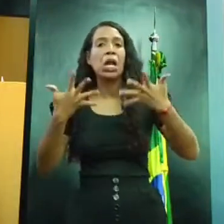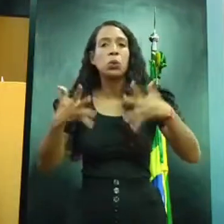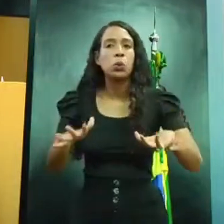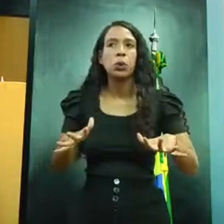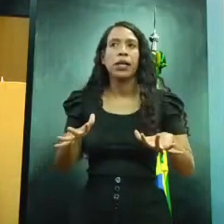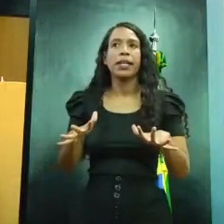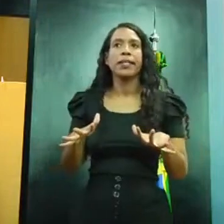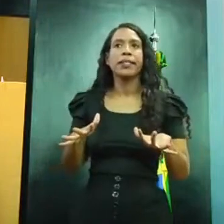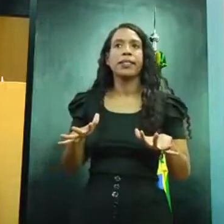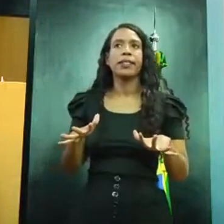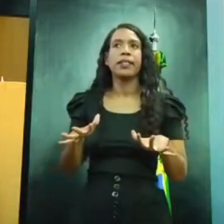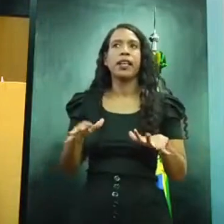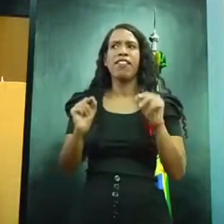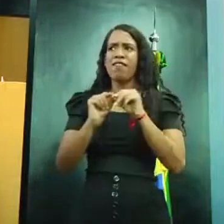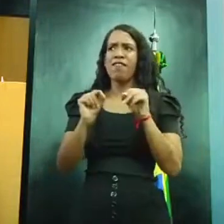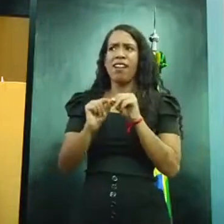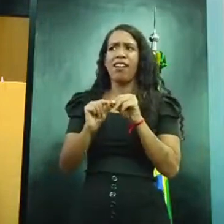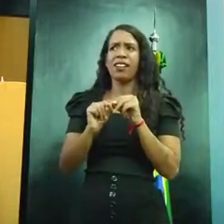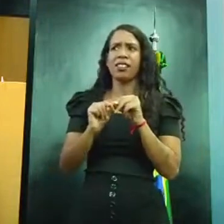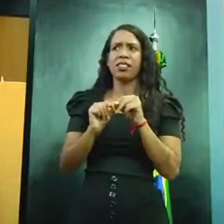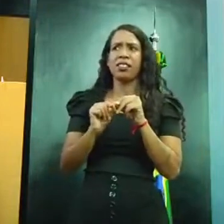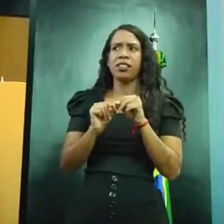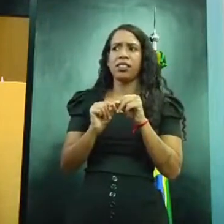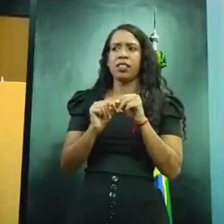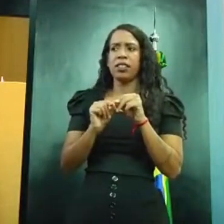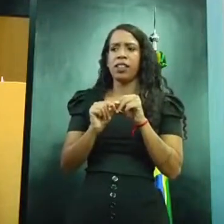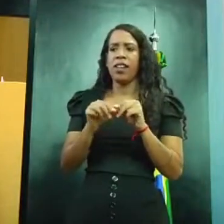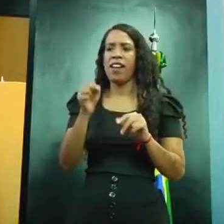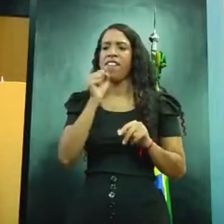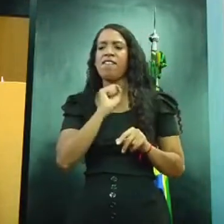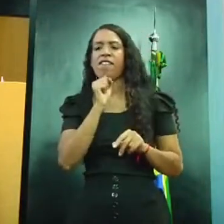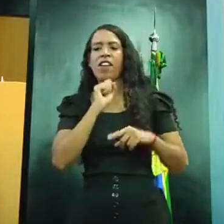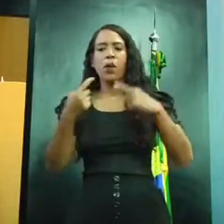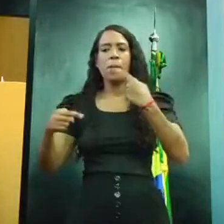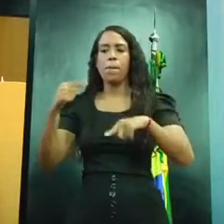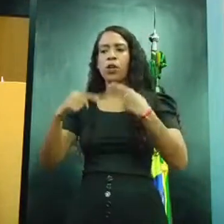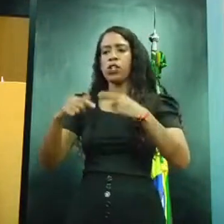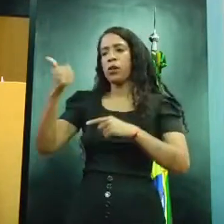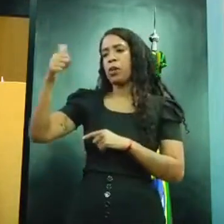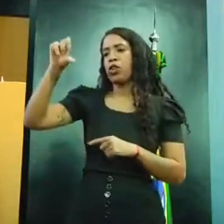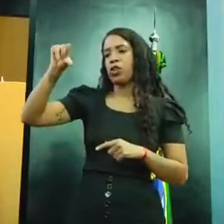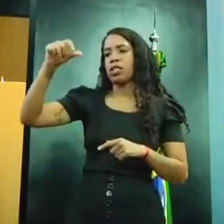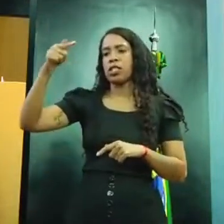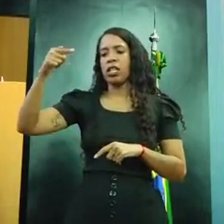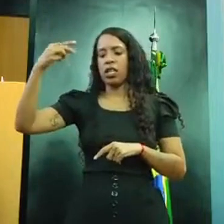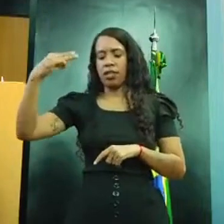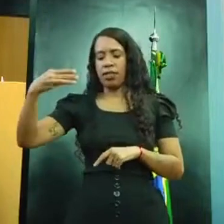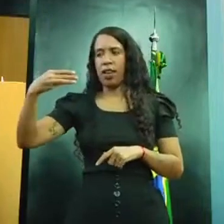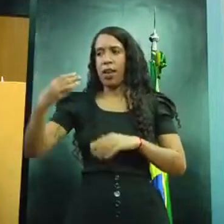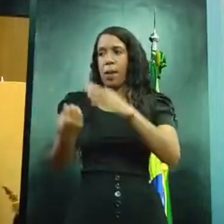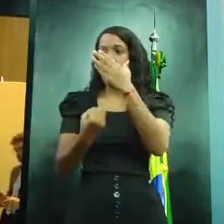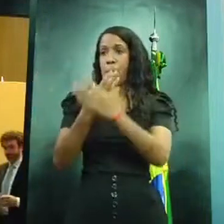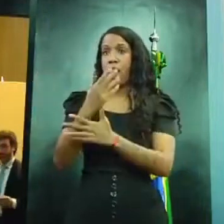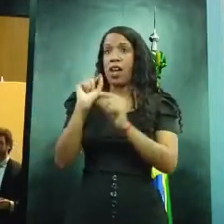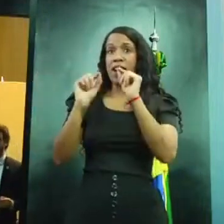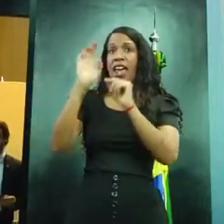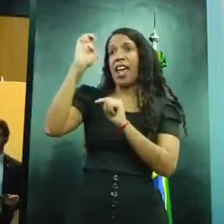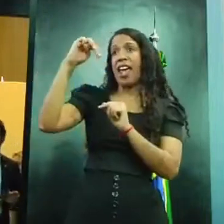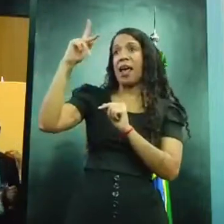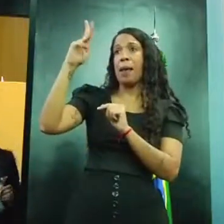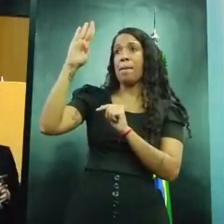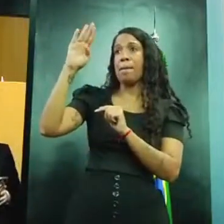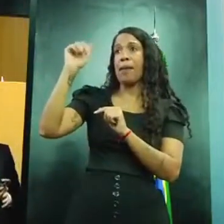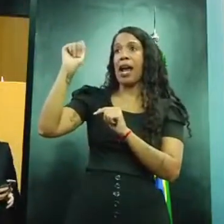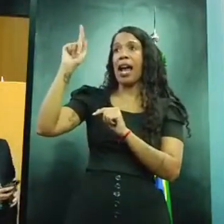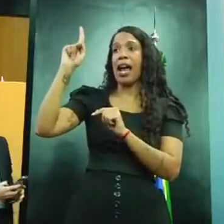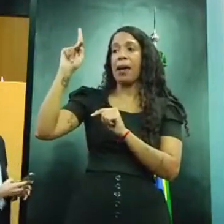gente reproduza? A velha política que em 1973 criou a Embrapa, que fez